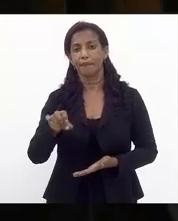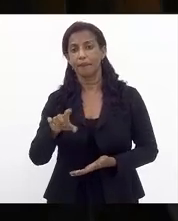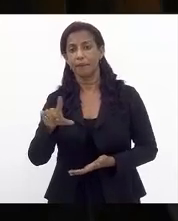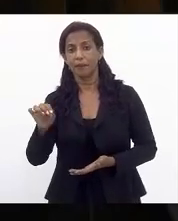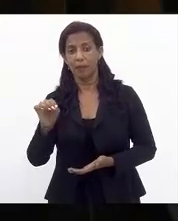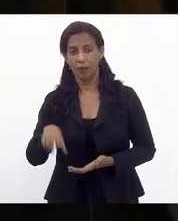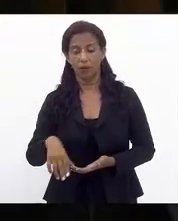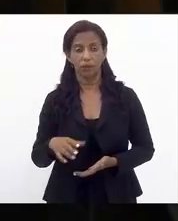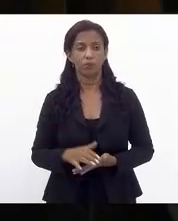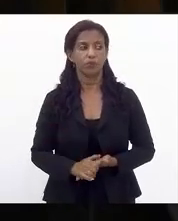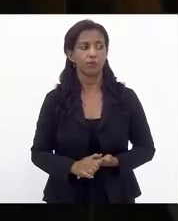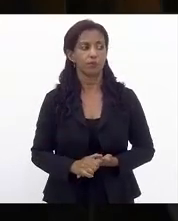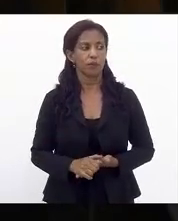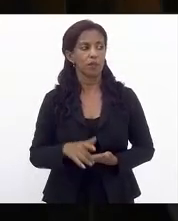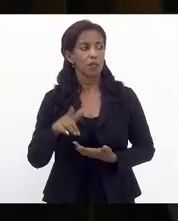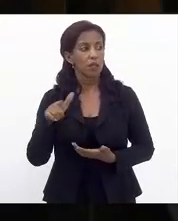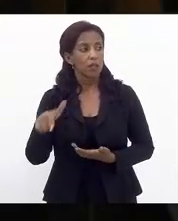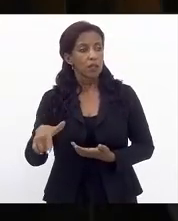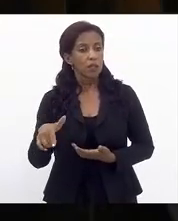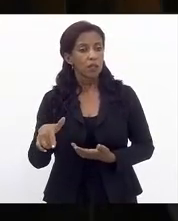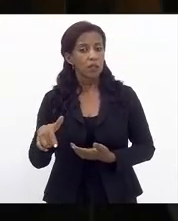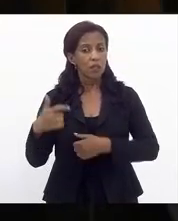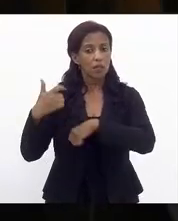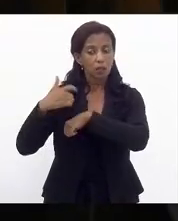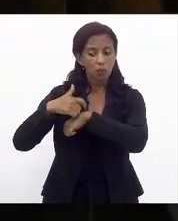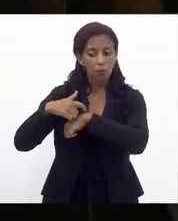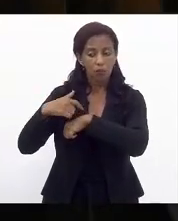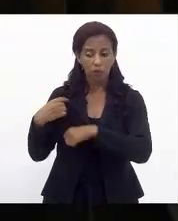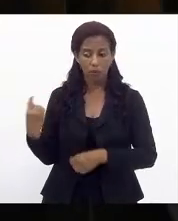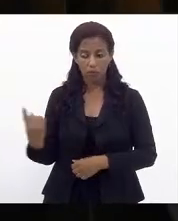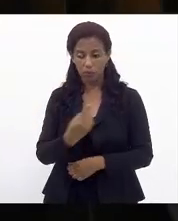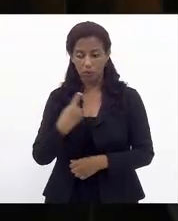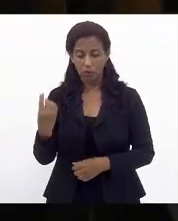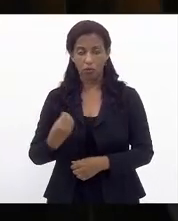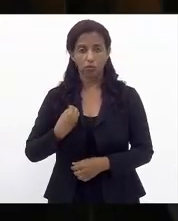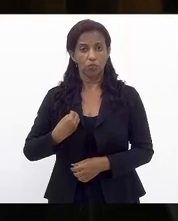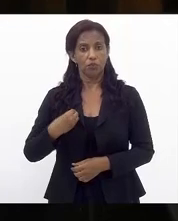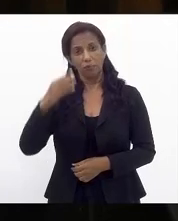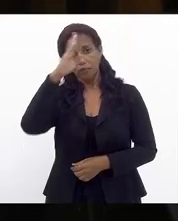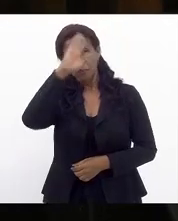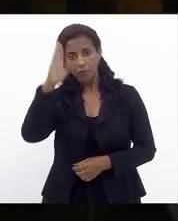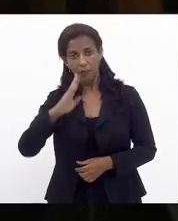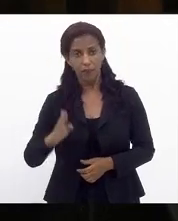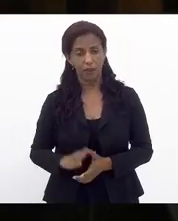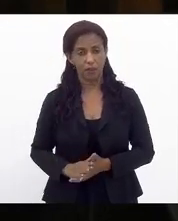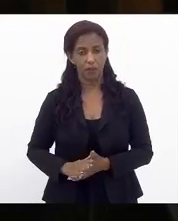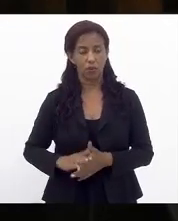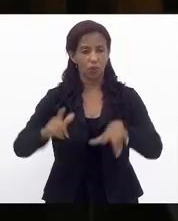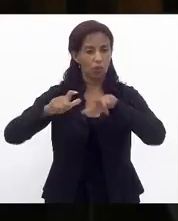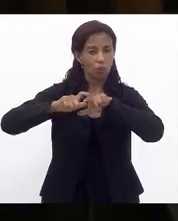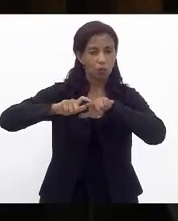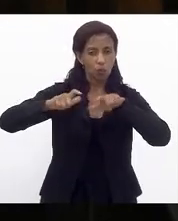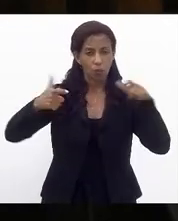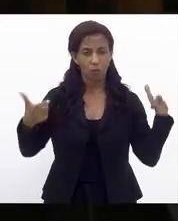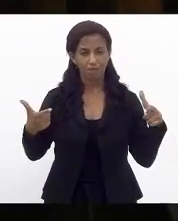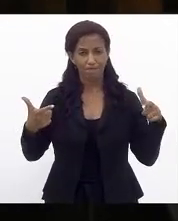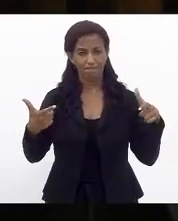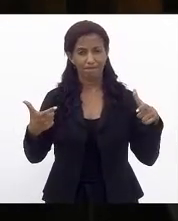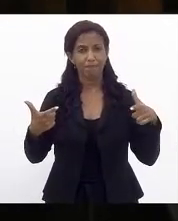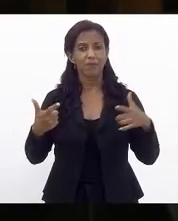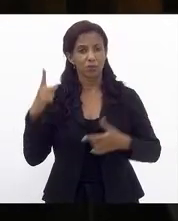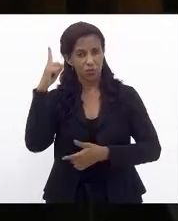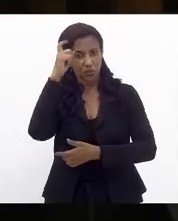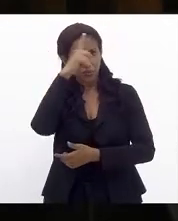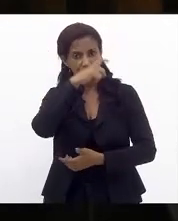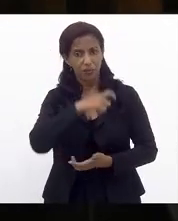que numa no quadro que nós estamos nesse mais estamos vivendo no Rio de Janeiro e no Brasil com aumento assustador